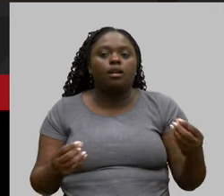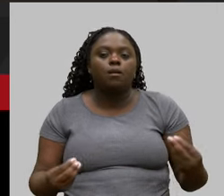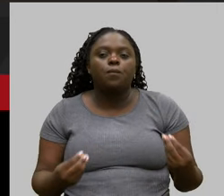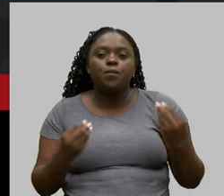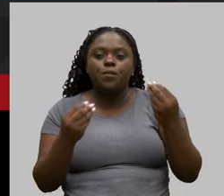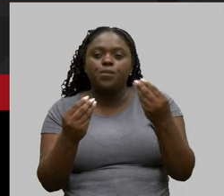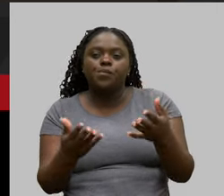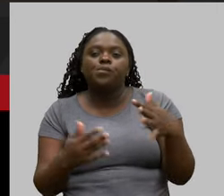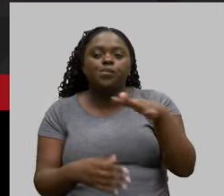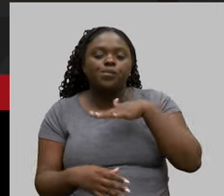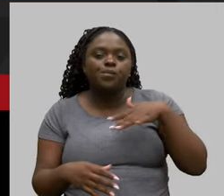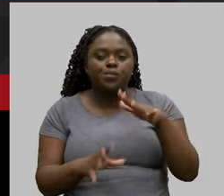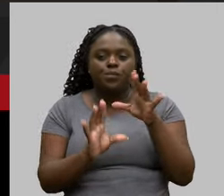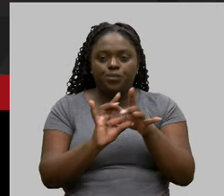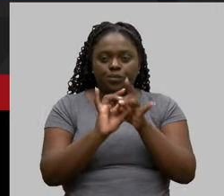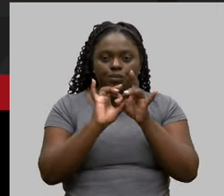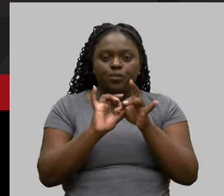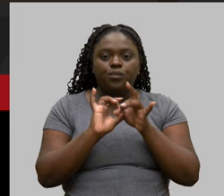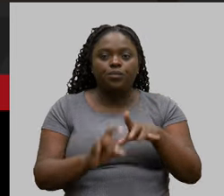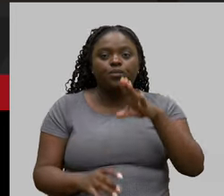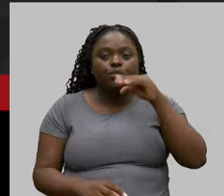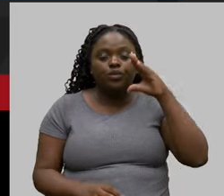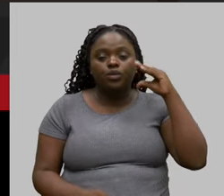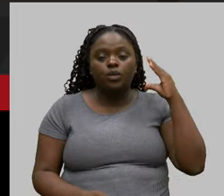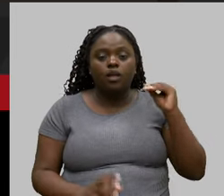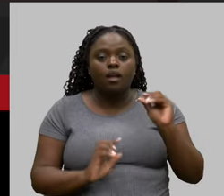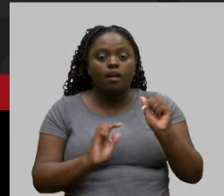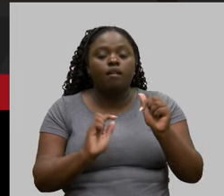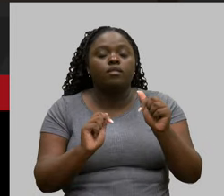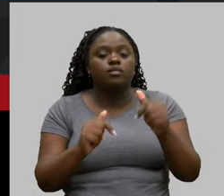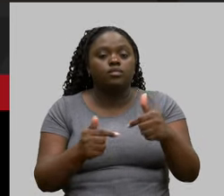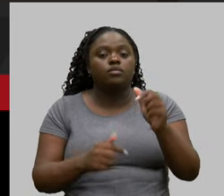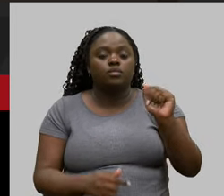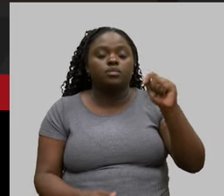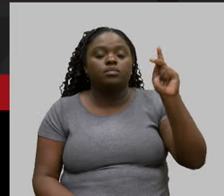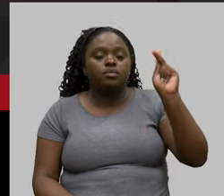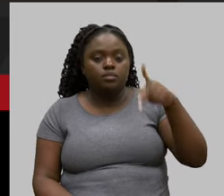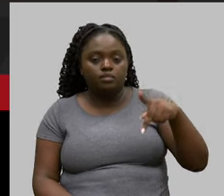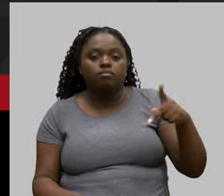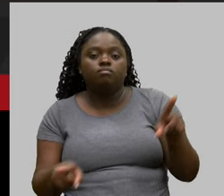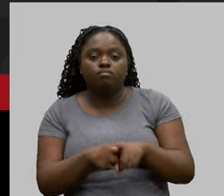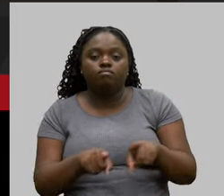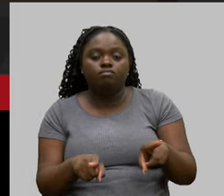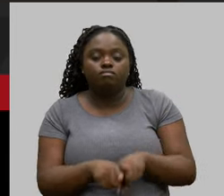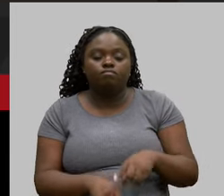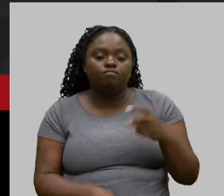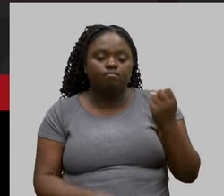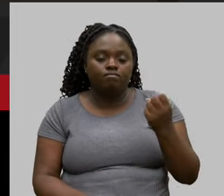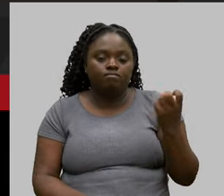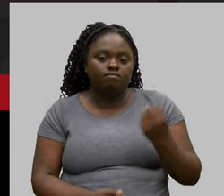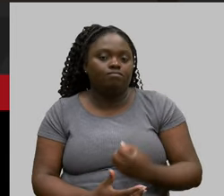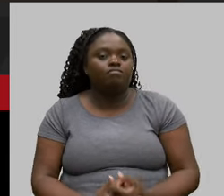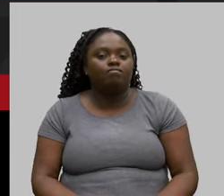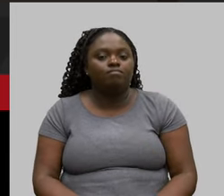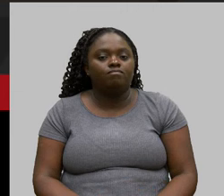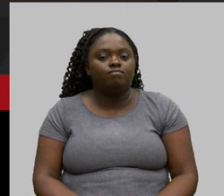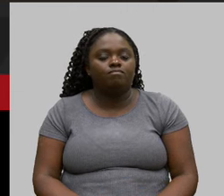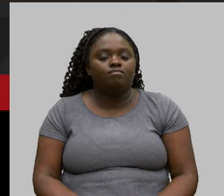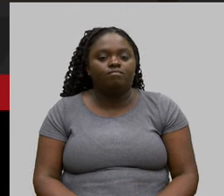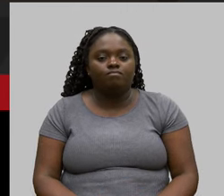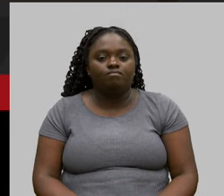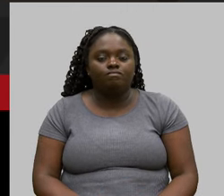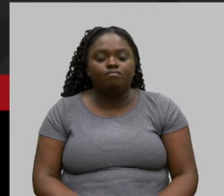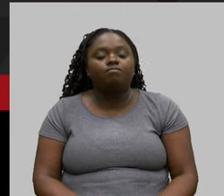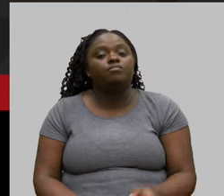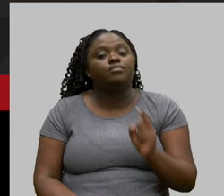âmbito da União dos Servidores Públicos ativos dos aposentados e dos pensionistas aqui merece também um